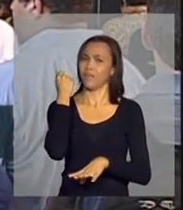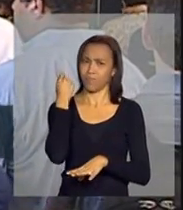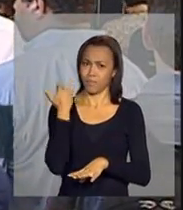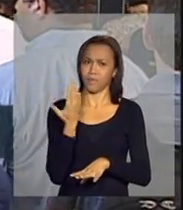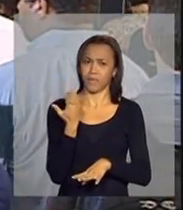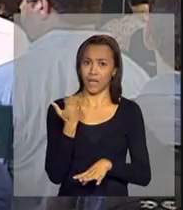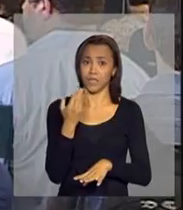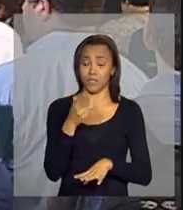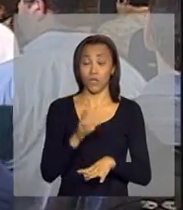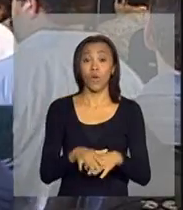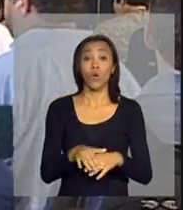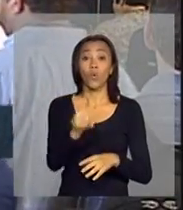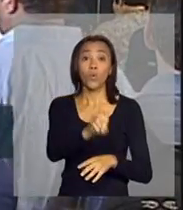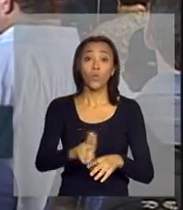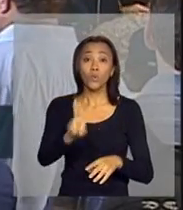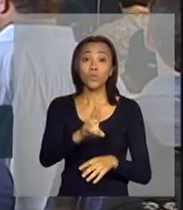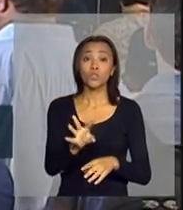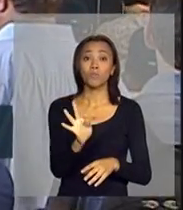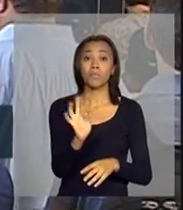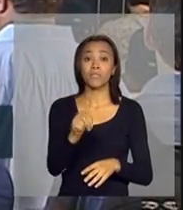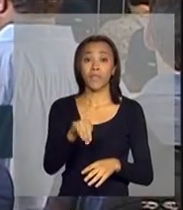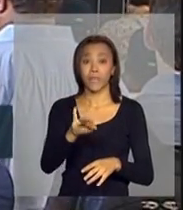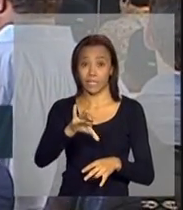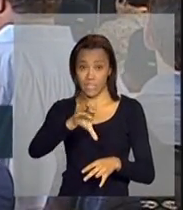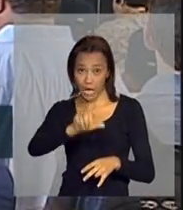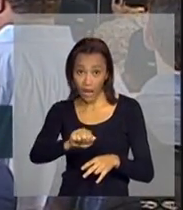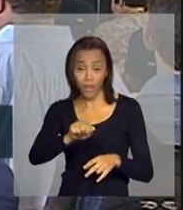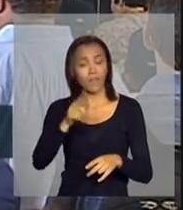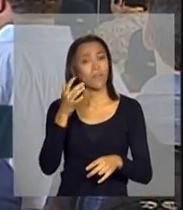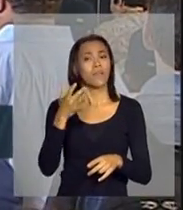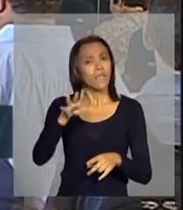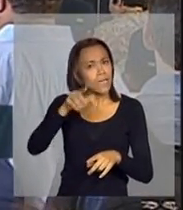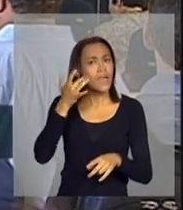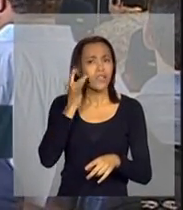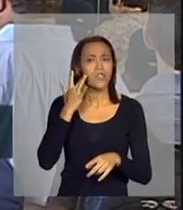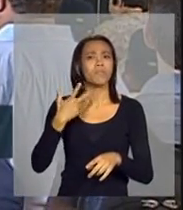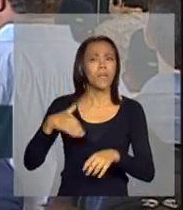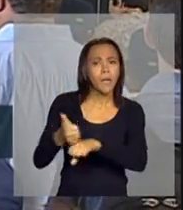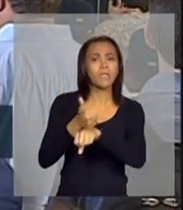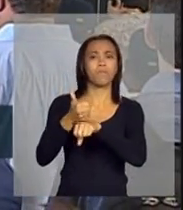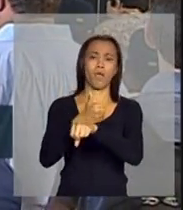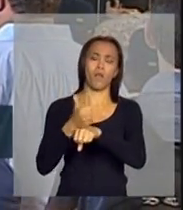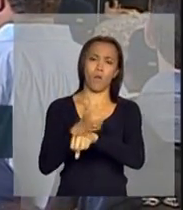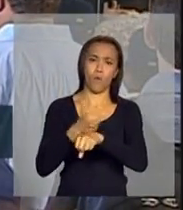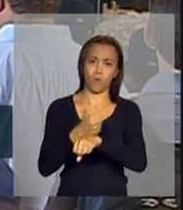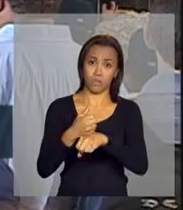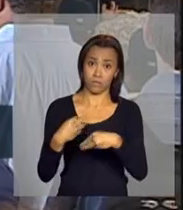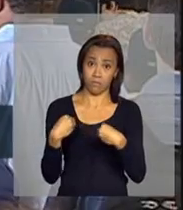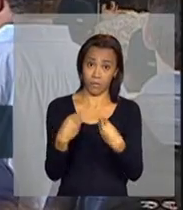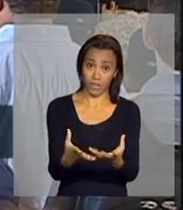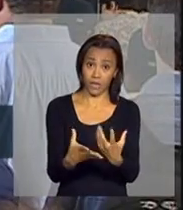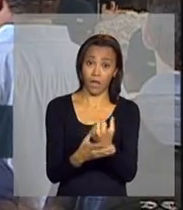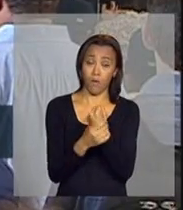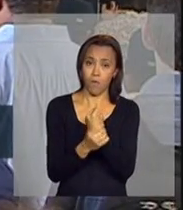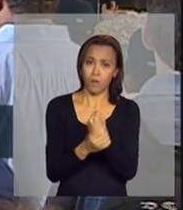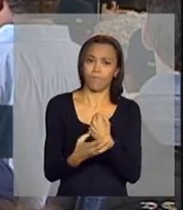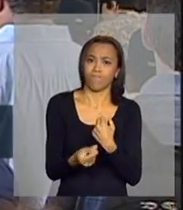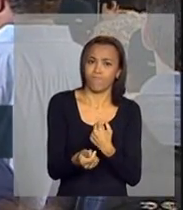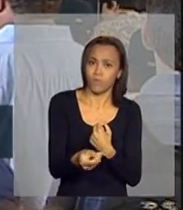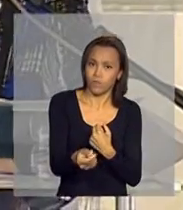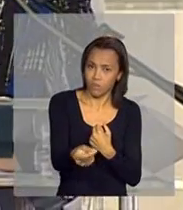uma técnica que nós acreditamos ser uma das melhores técnicas de sustentabilidade, que foi